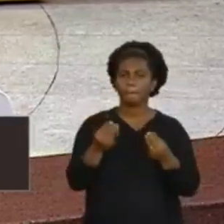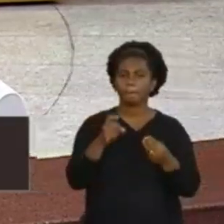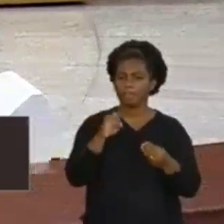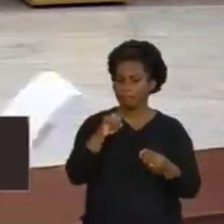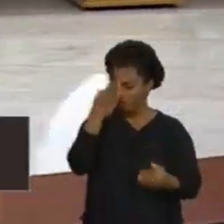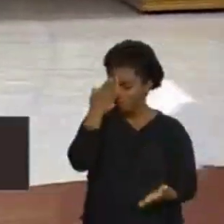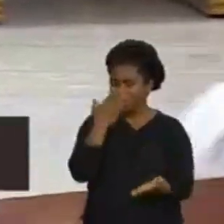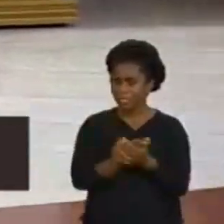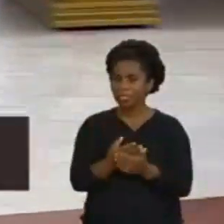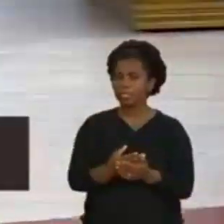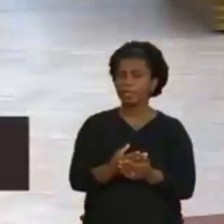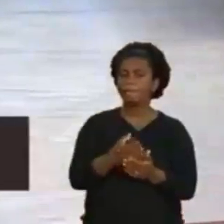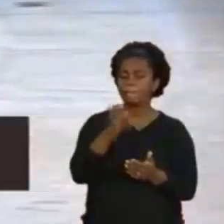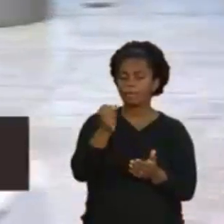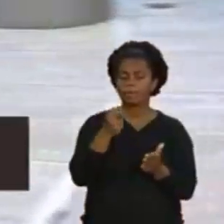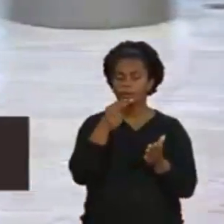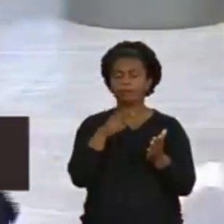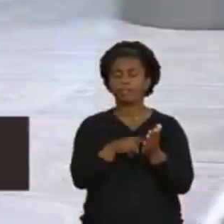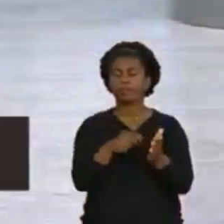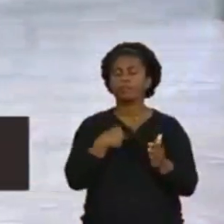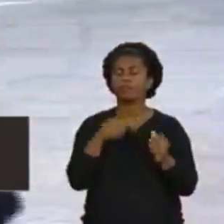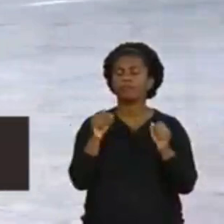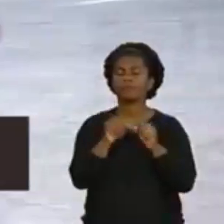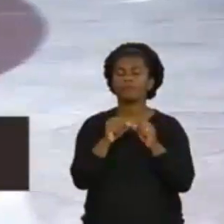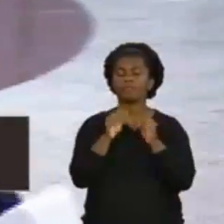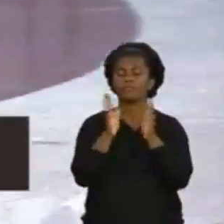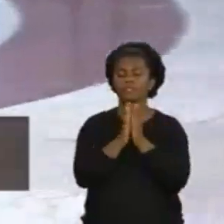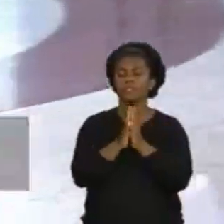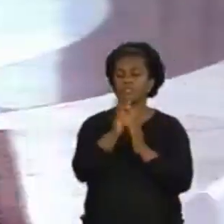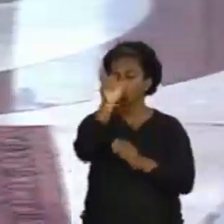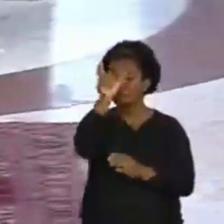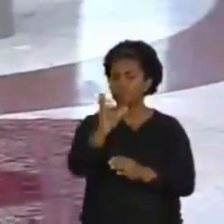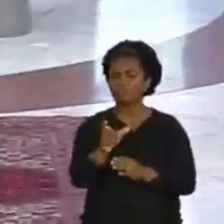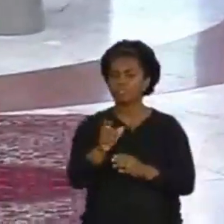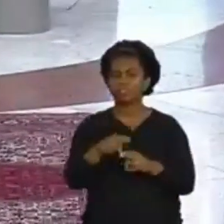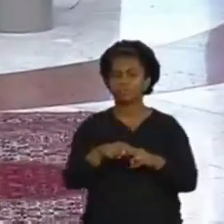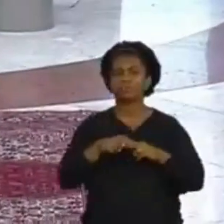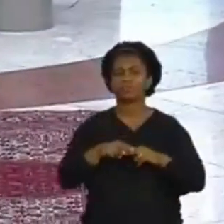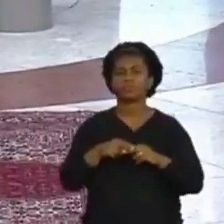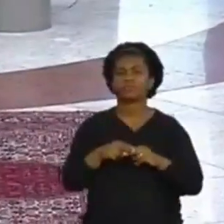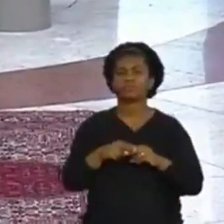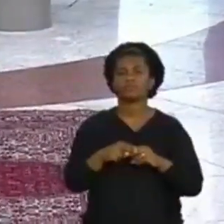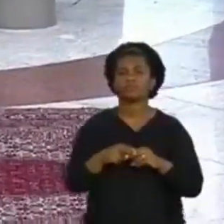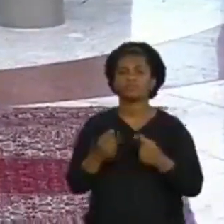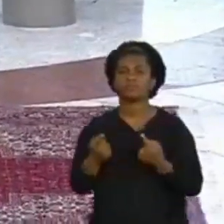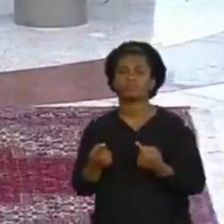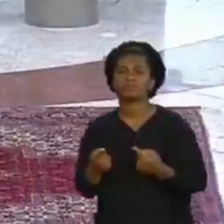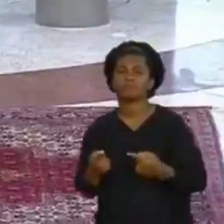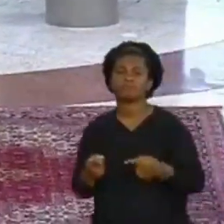favor. Eu vou fazer oração por você, cantando bem bonito. Vamos lá. Faz a